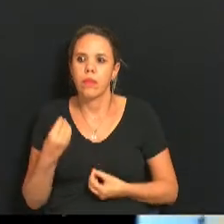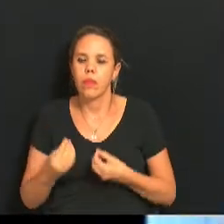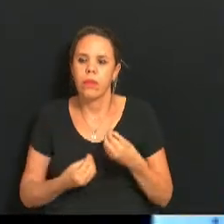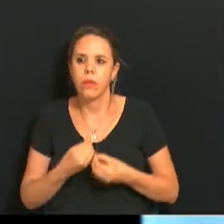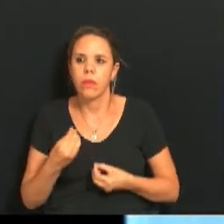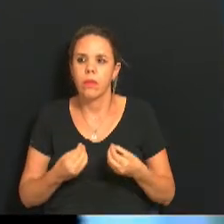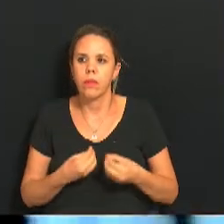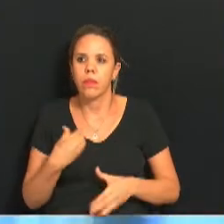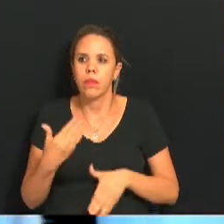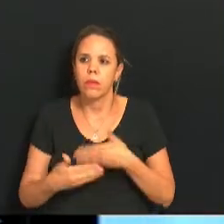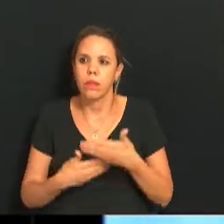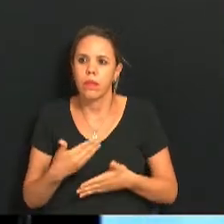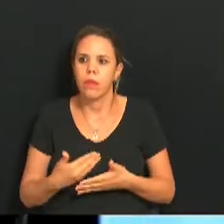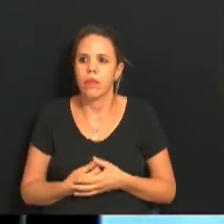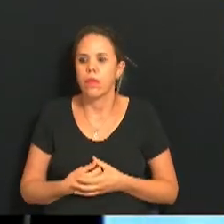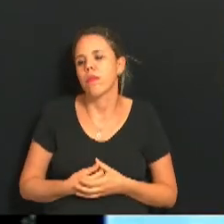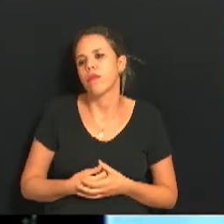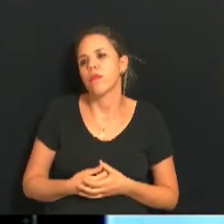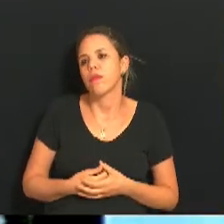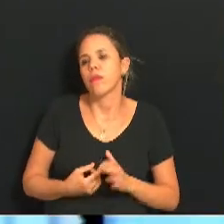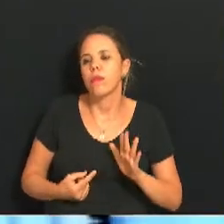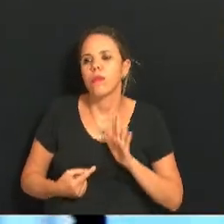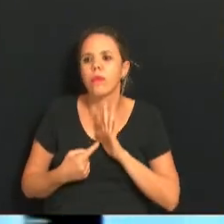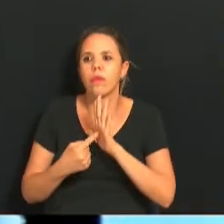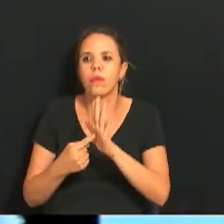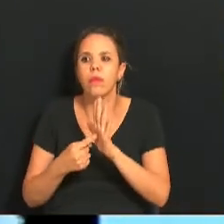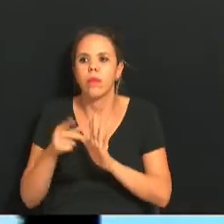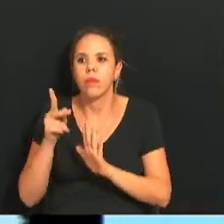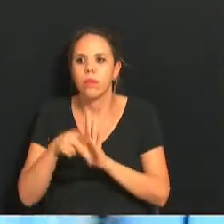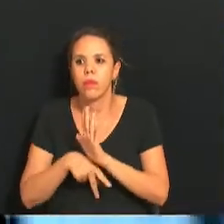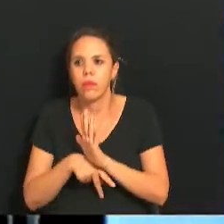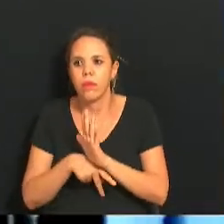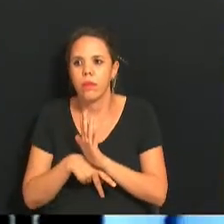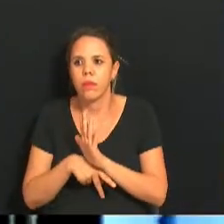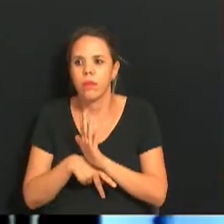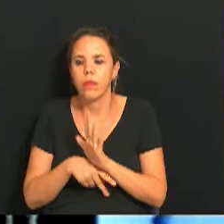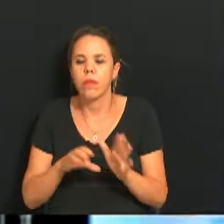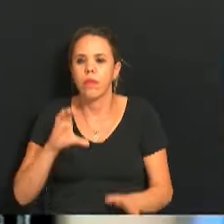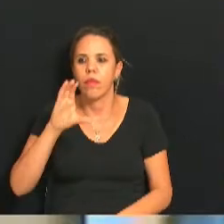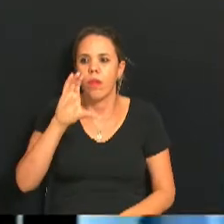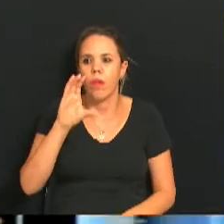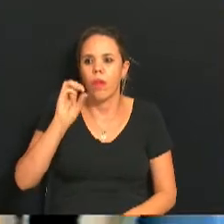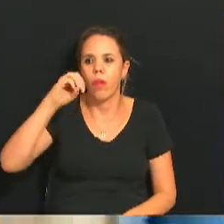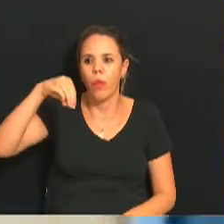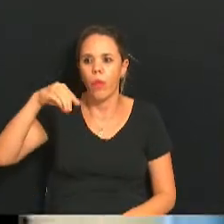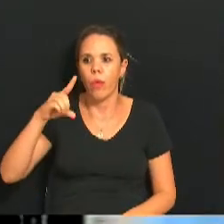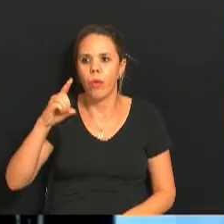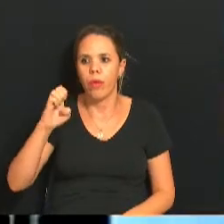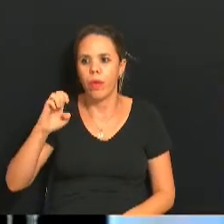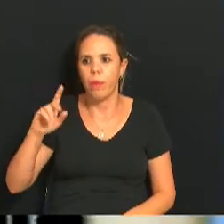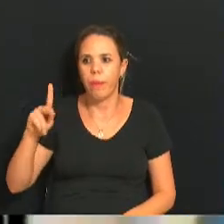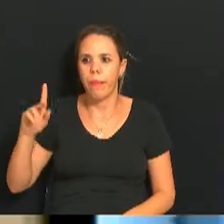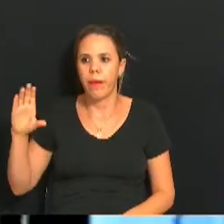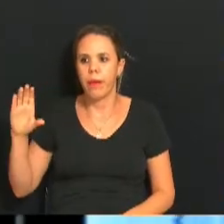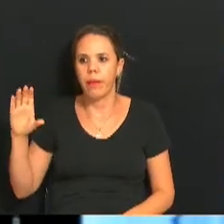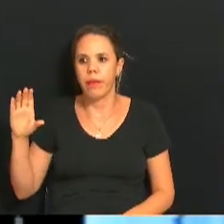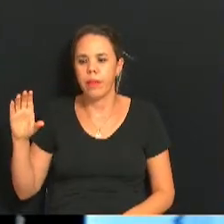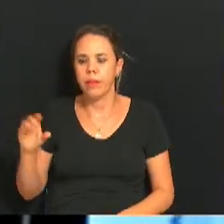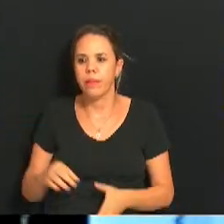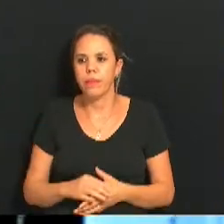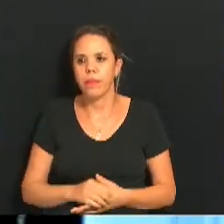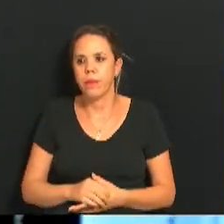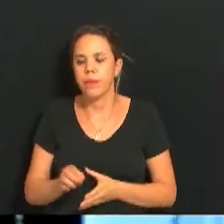o tipo é da apresentação dos projetos longe hepático médico com destaque como